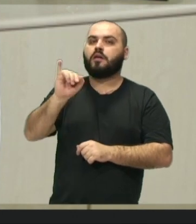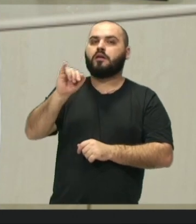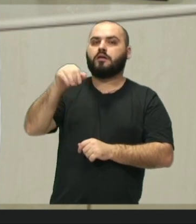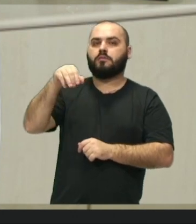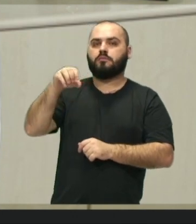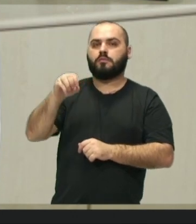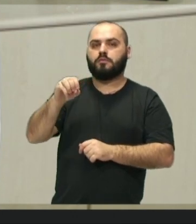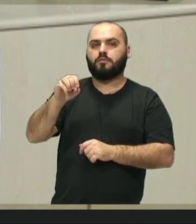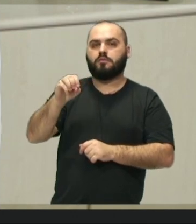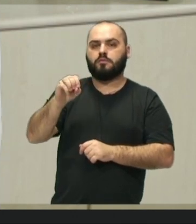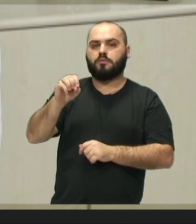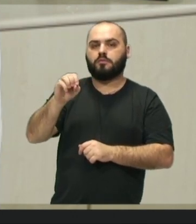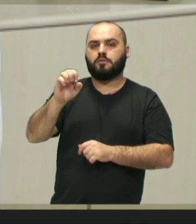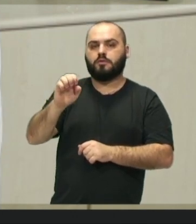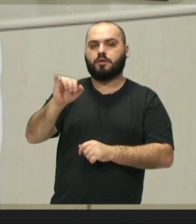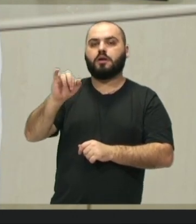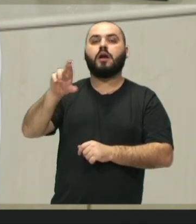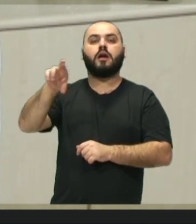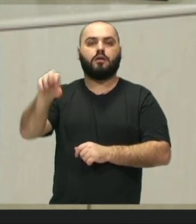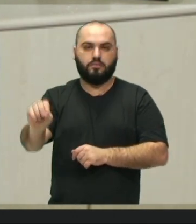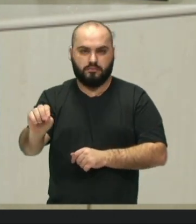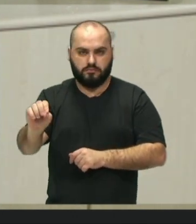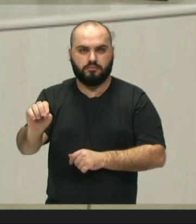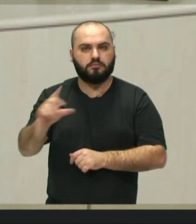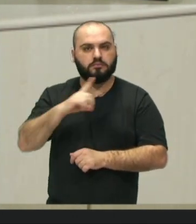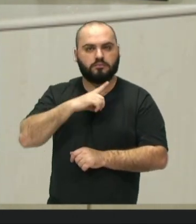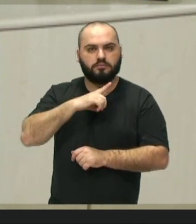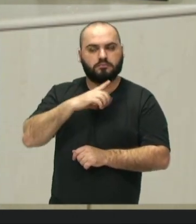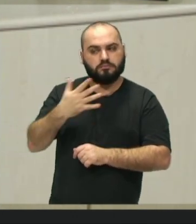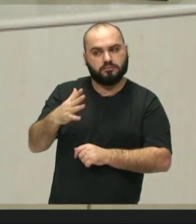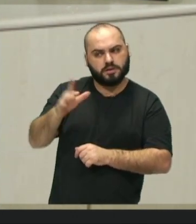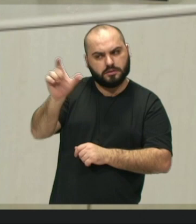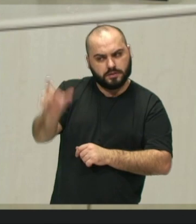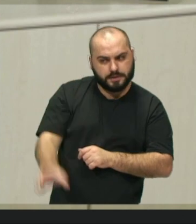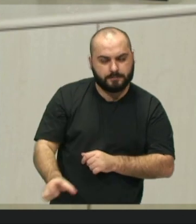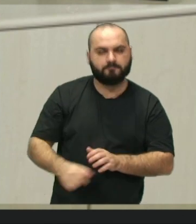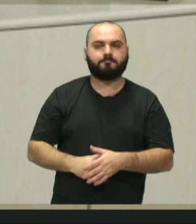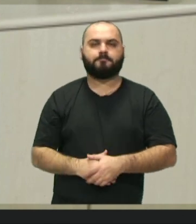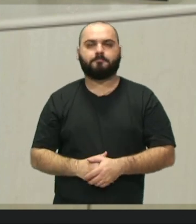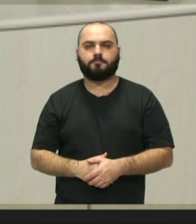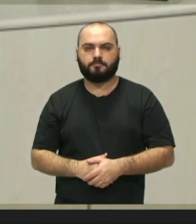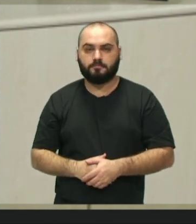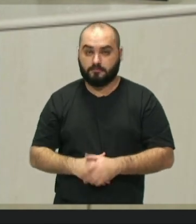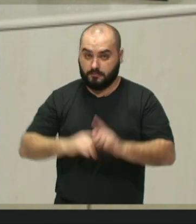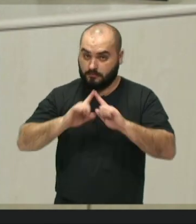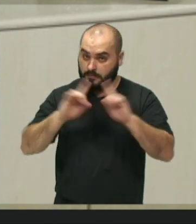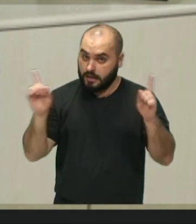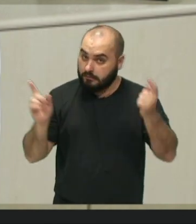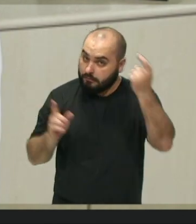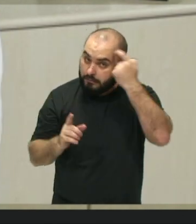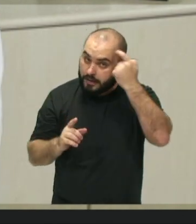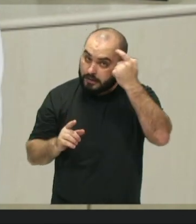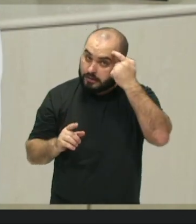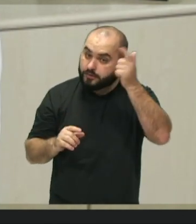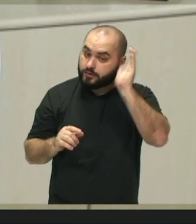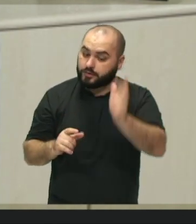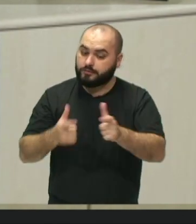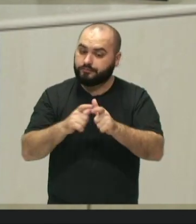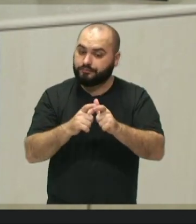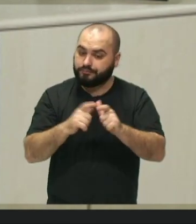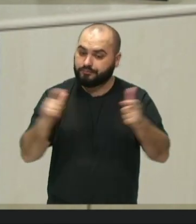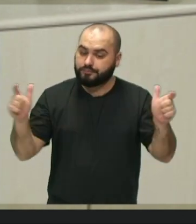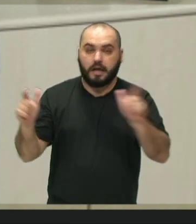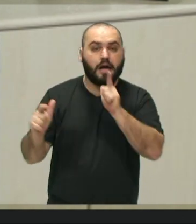aproximadamente 9 litros por segundo. De toda forma, e já pensando na ampliação do abastecimento, é que a